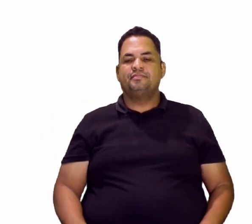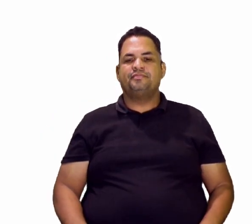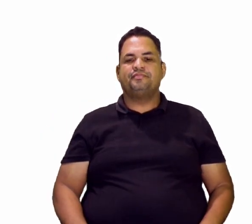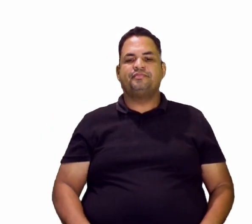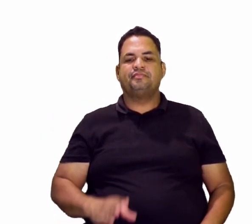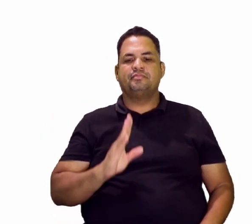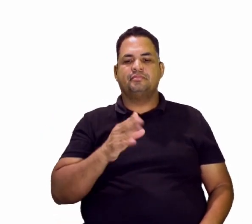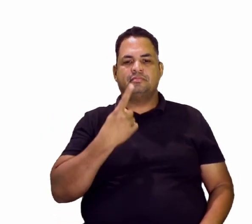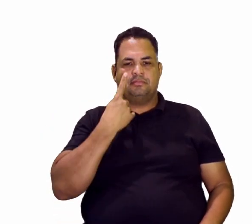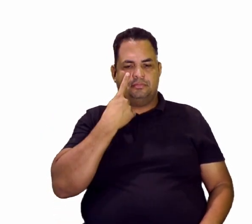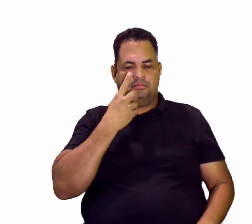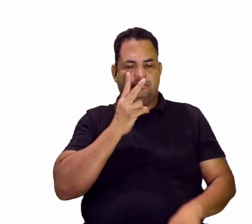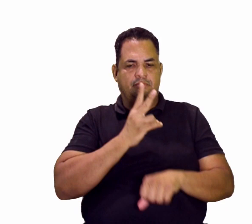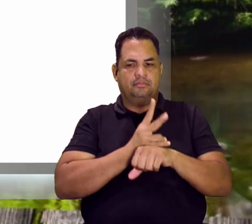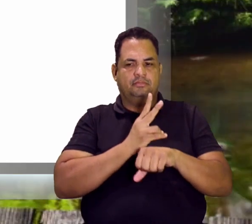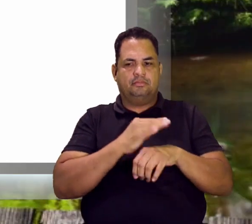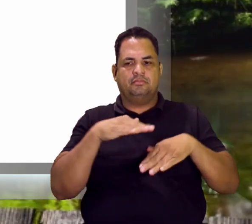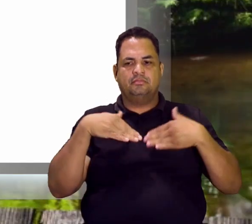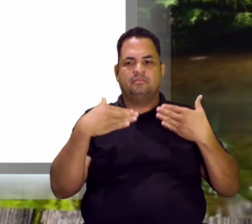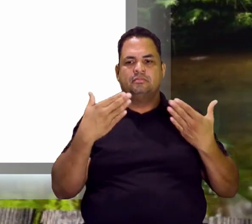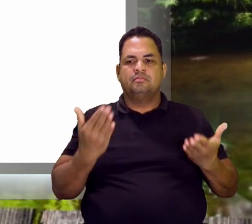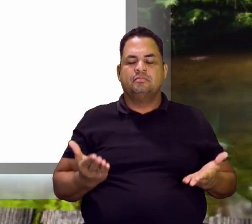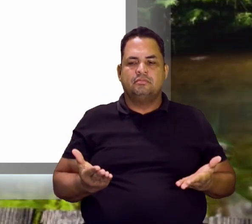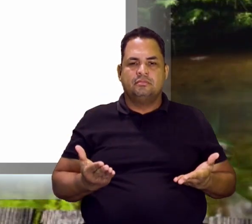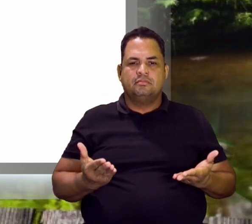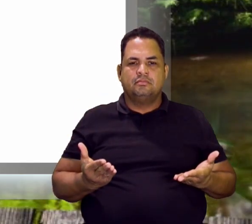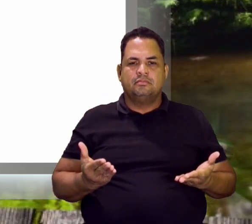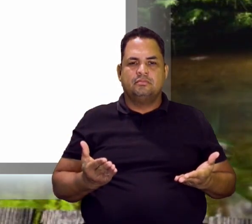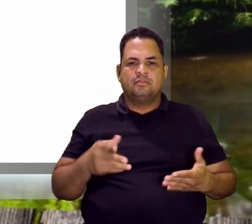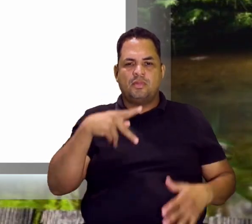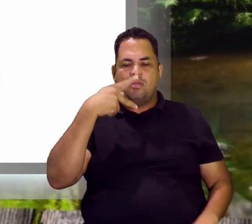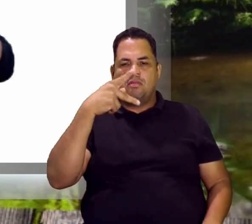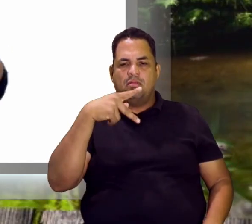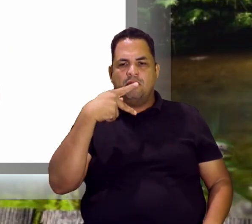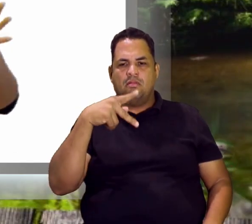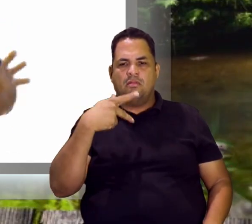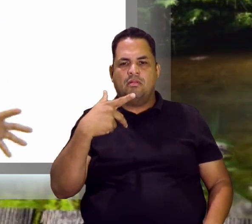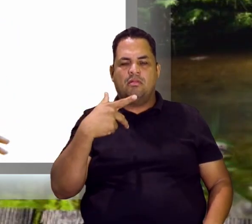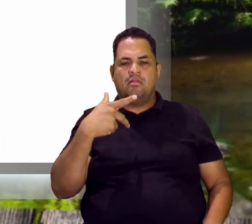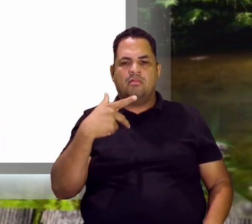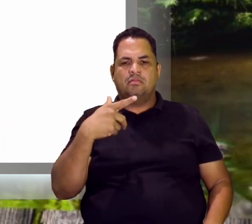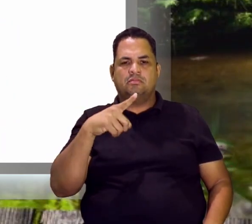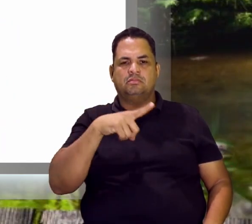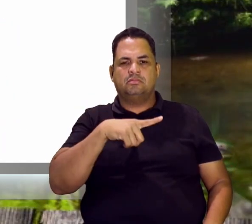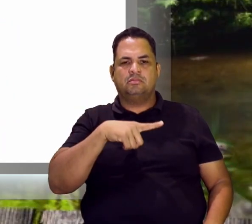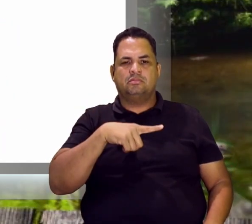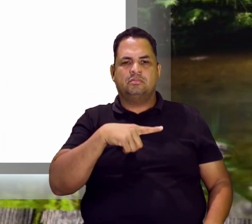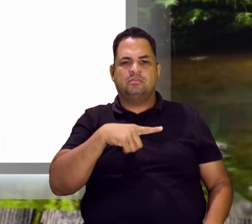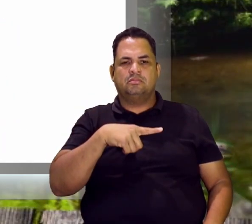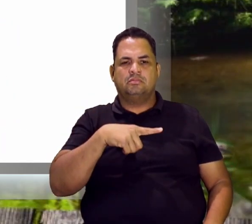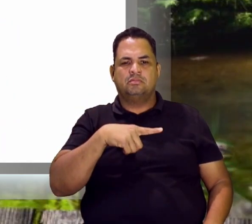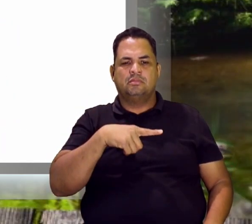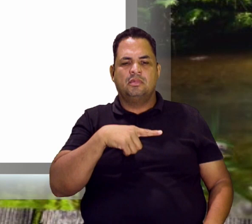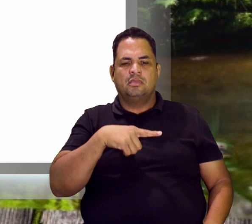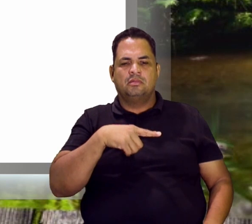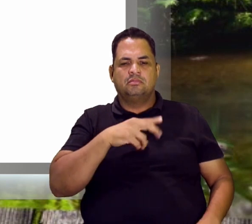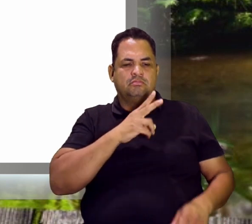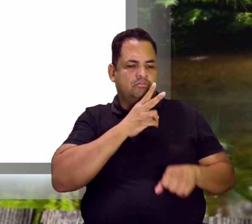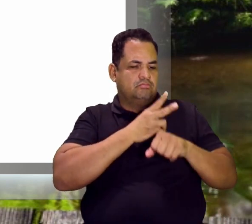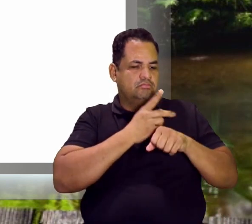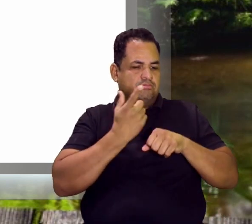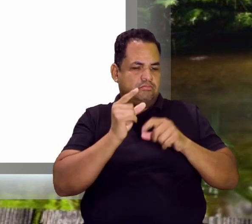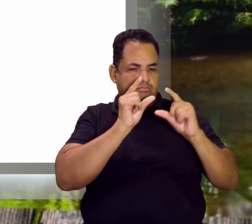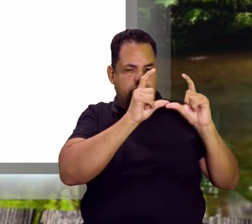viram aqueles vídeos quando você tá lá... eu tô aqui falando... tivesse uma microcâmera aqui pegando